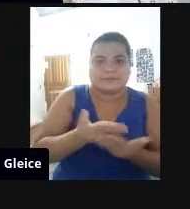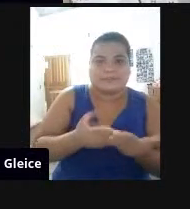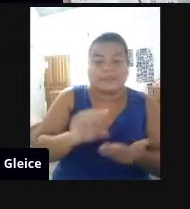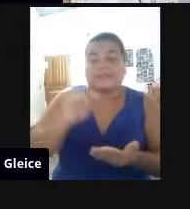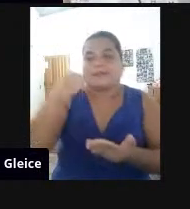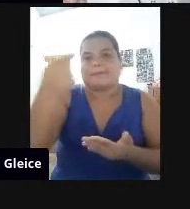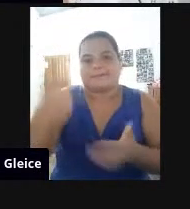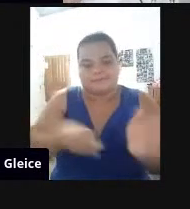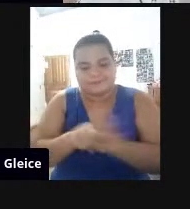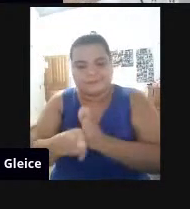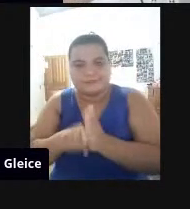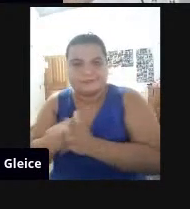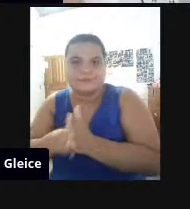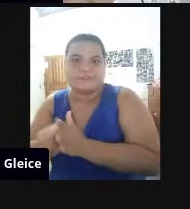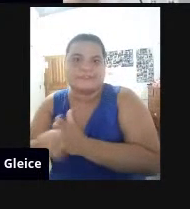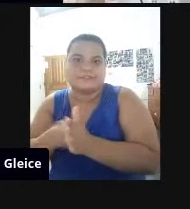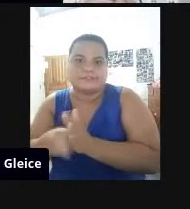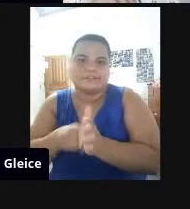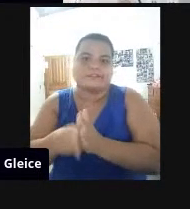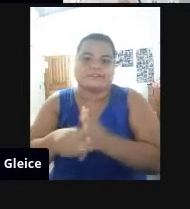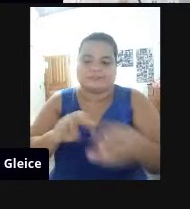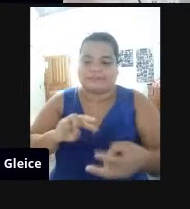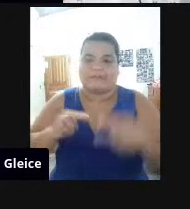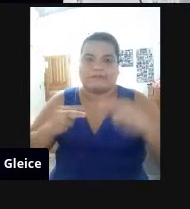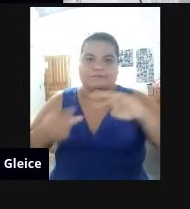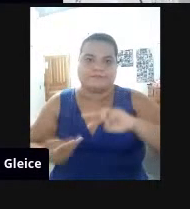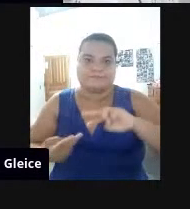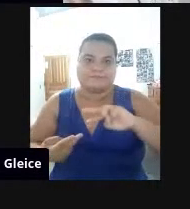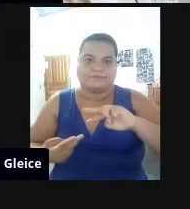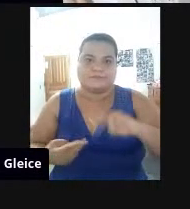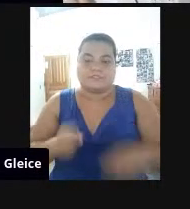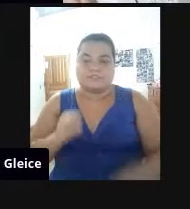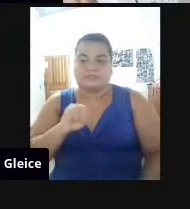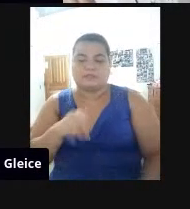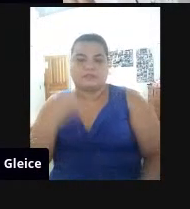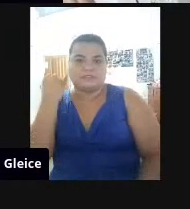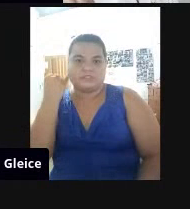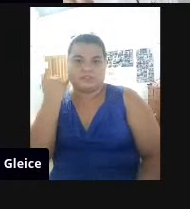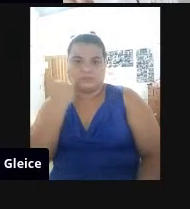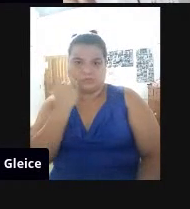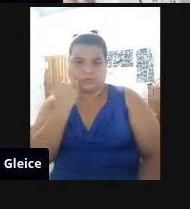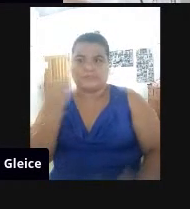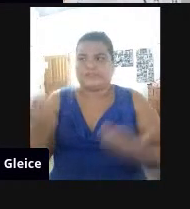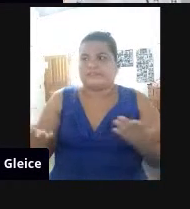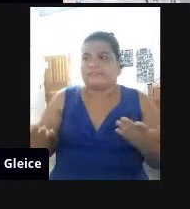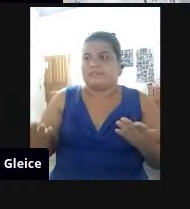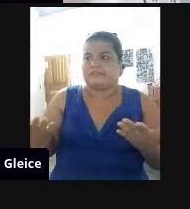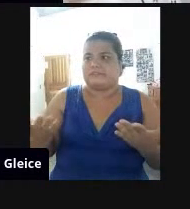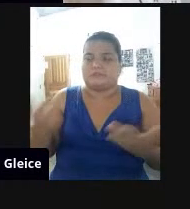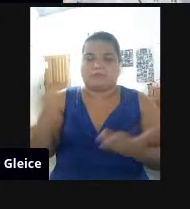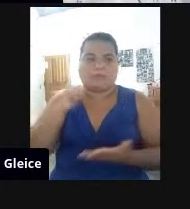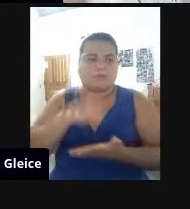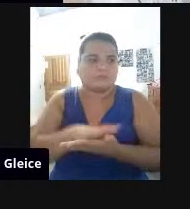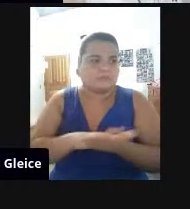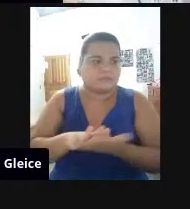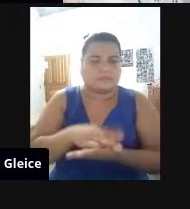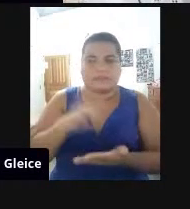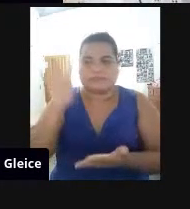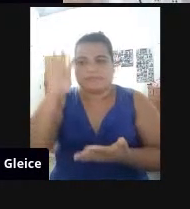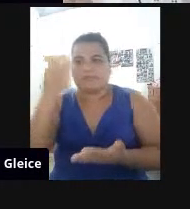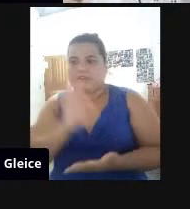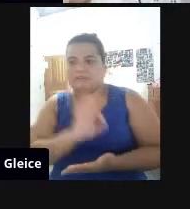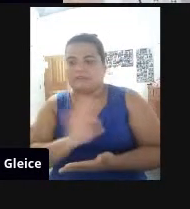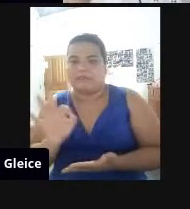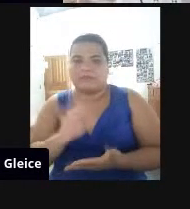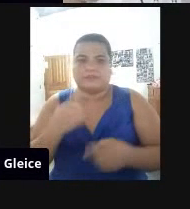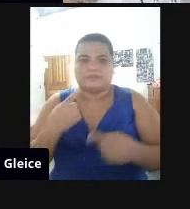diretamente se aquele indivíduo, se não, a dieta, por exemplo, não está dando certo, porque aquele indivíduo tem alguma alteração ou metabólica, né, tem alguma